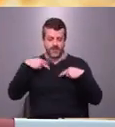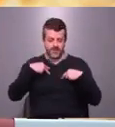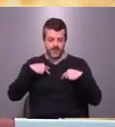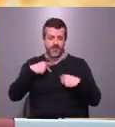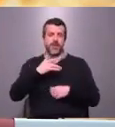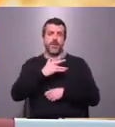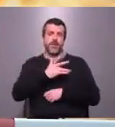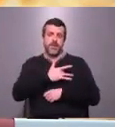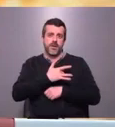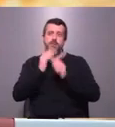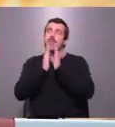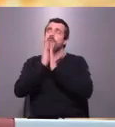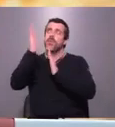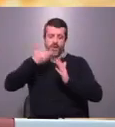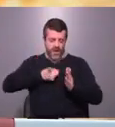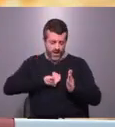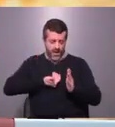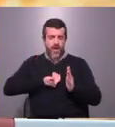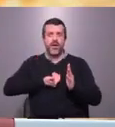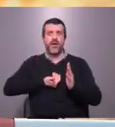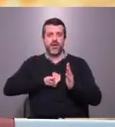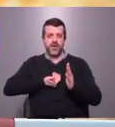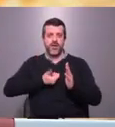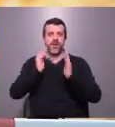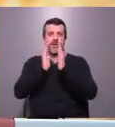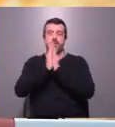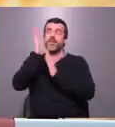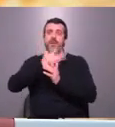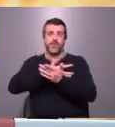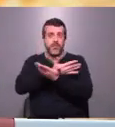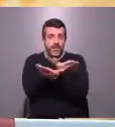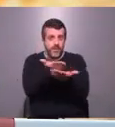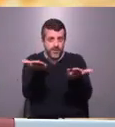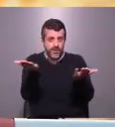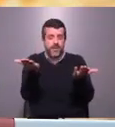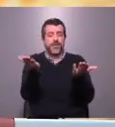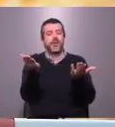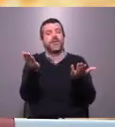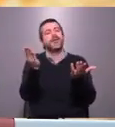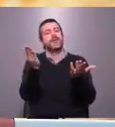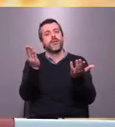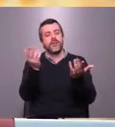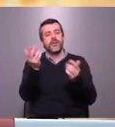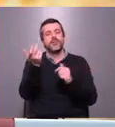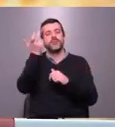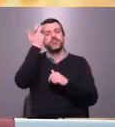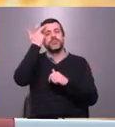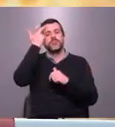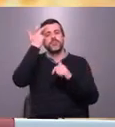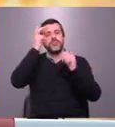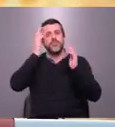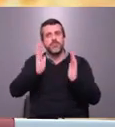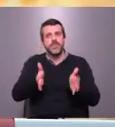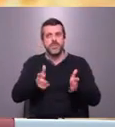amor com que Deus nos ama, deste amor de Deus por nós, que também nos damos conta do quanto precisamos de